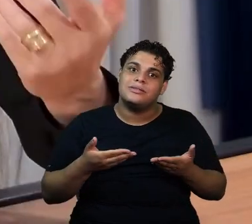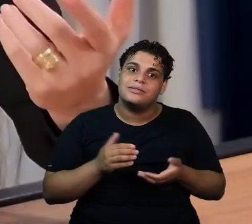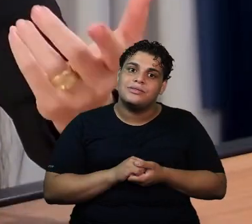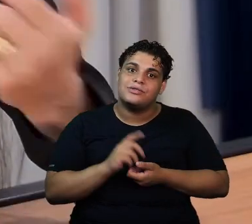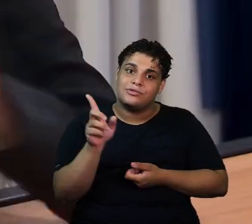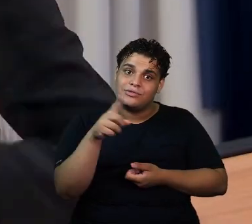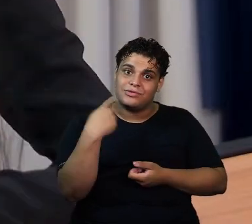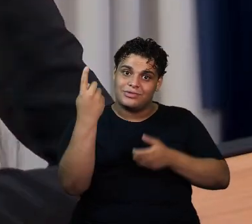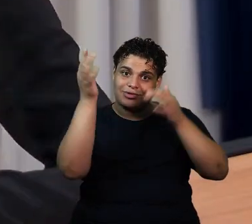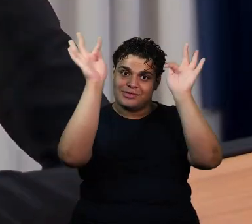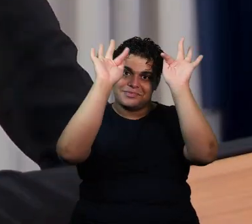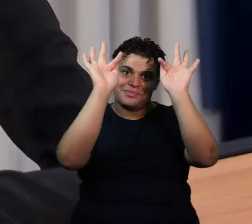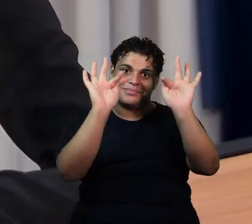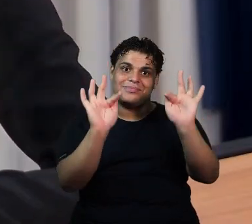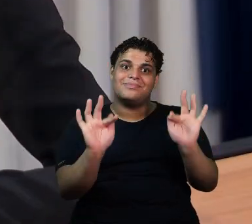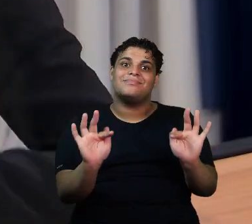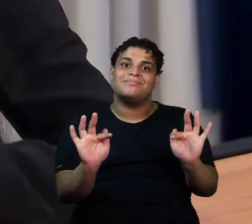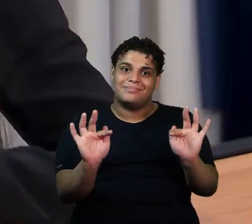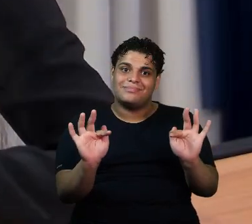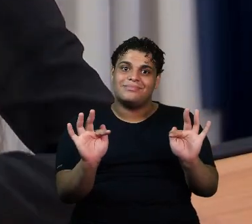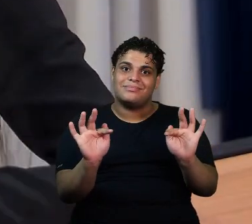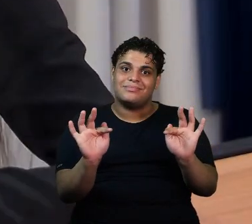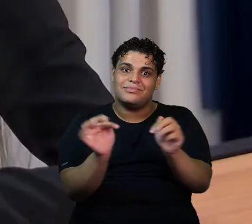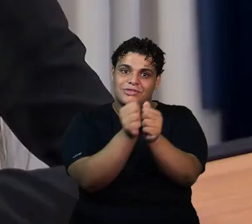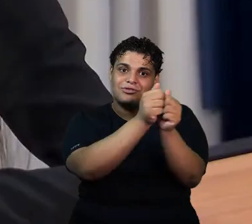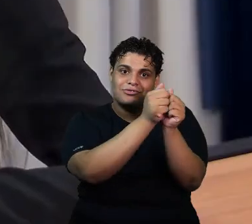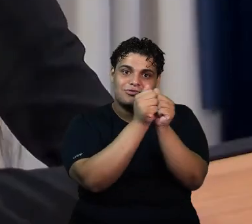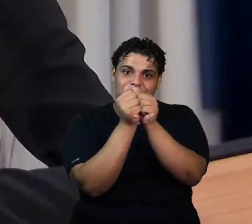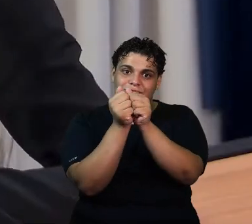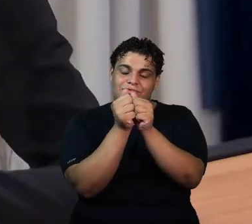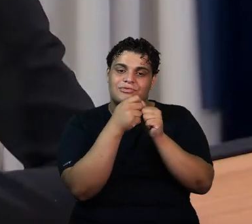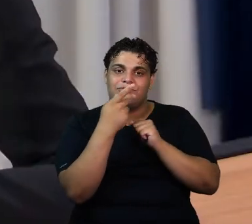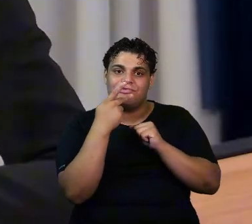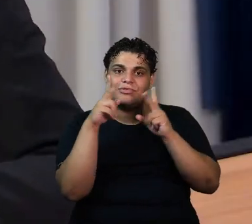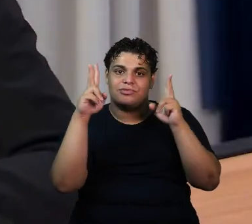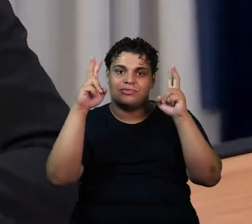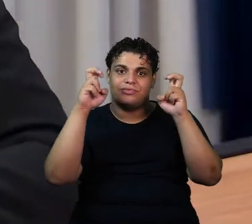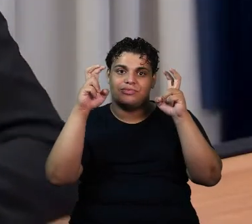estamos felizes aqui juntos de estarmos tratando de um